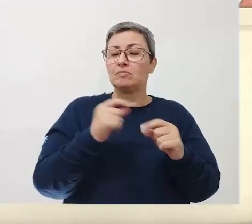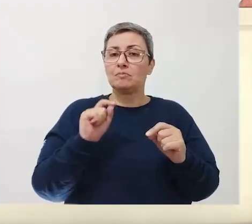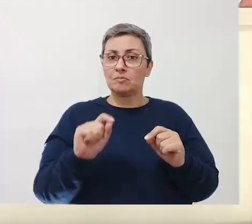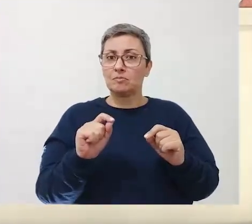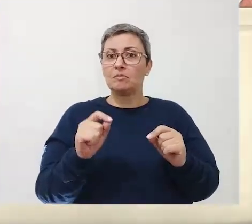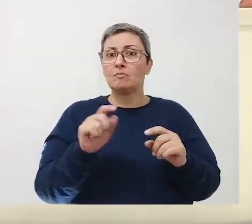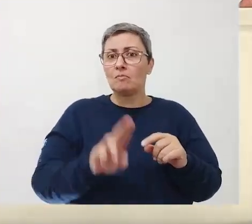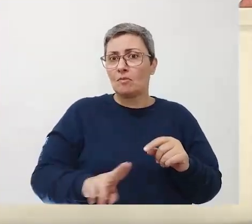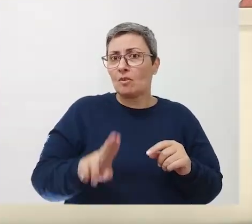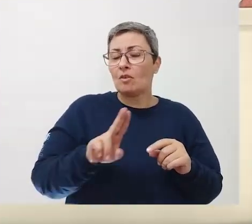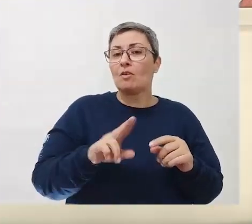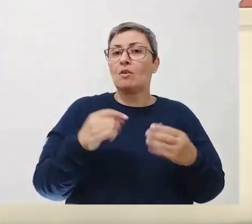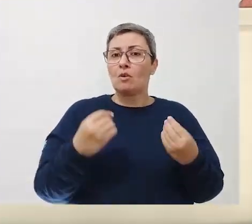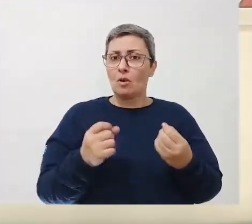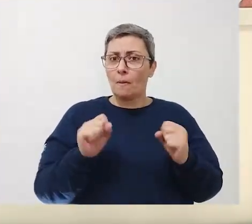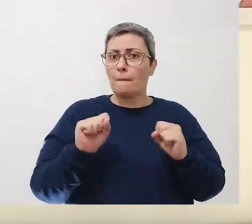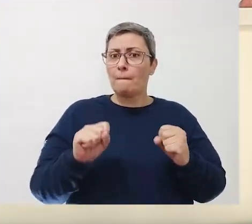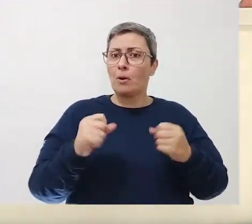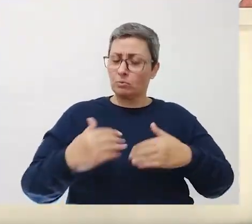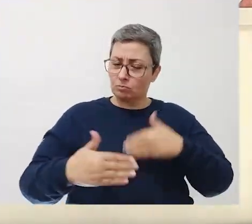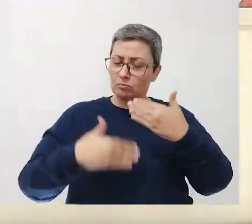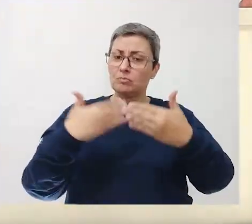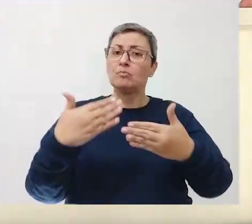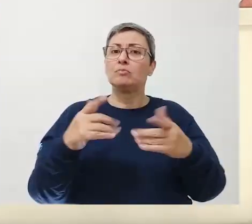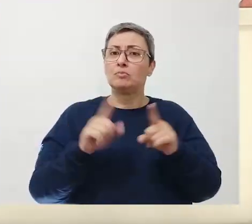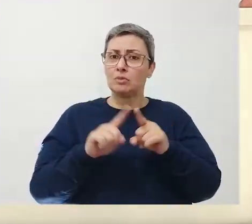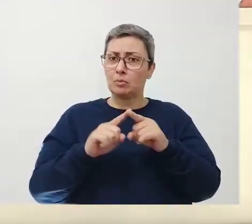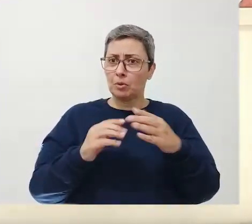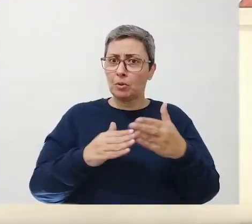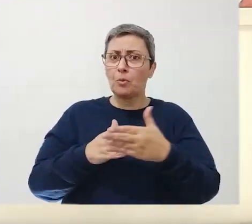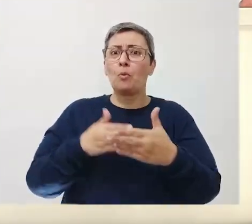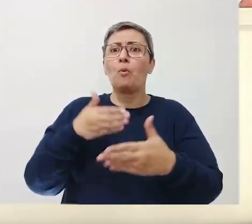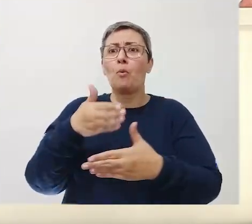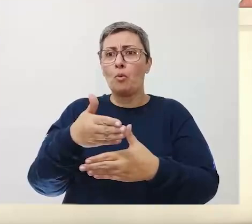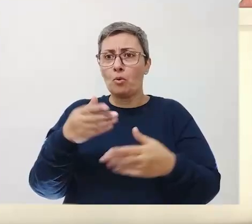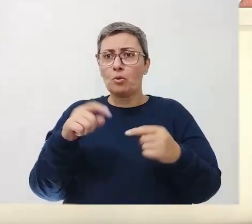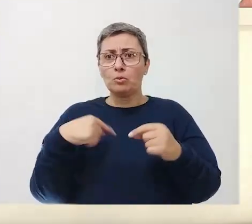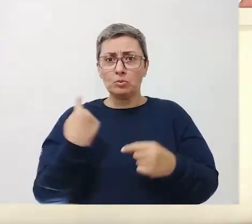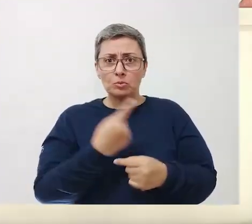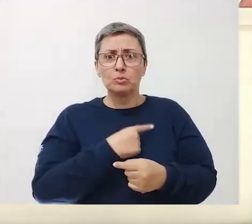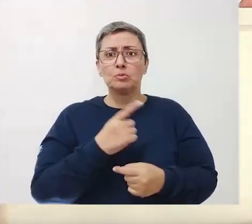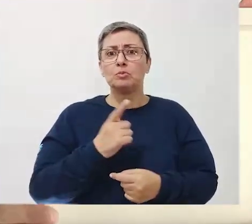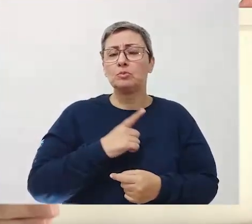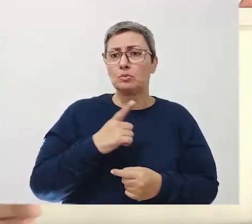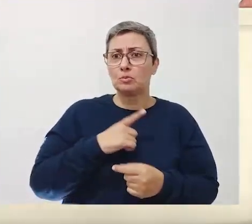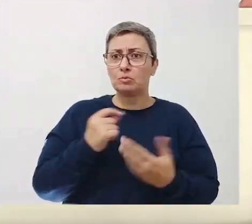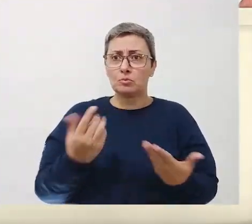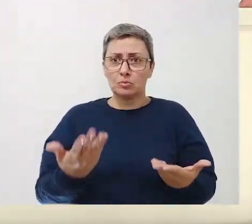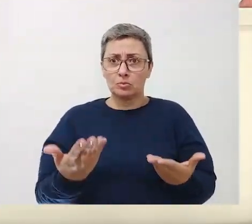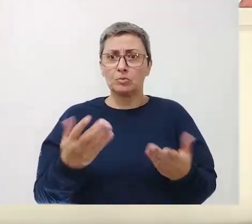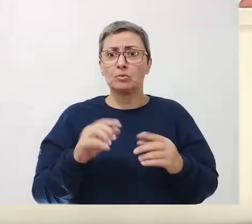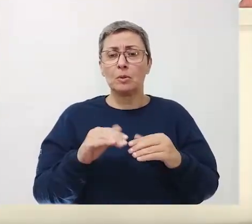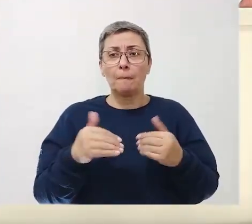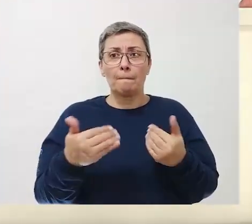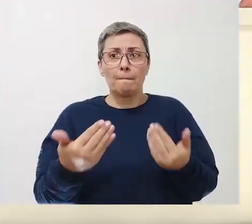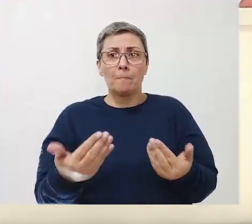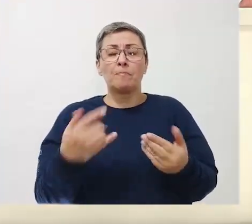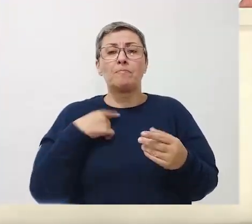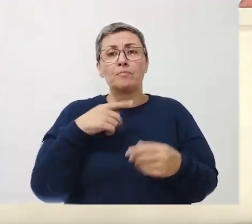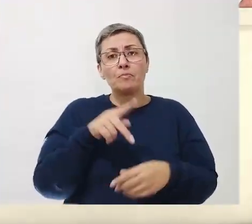possa evoluir, também a gente tem que superar os limites que nós colocamos a nós mesmos enquanto professores e